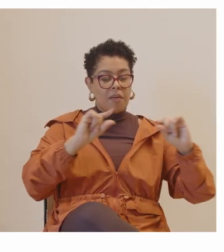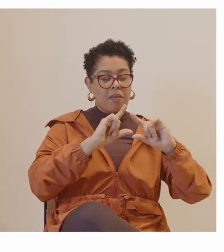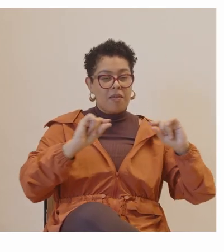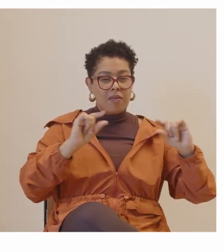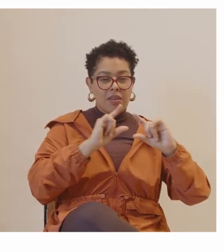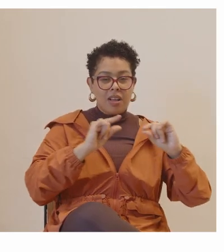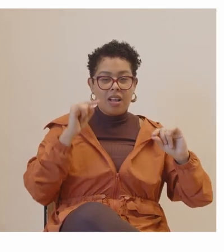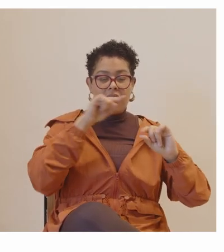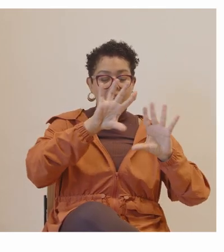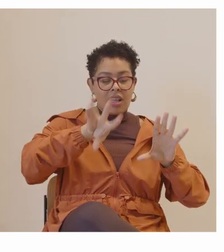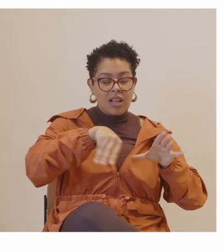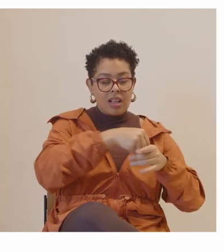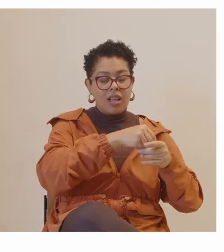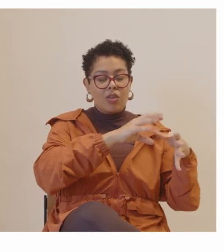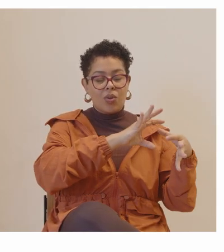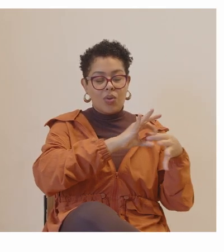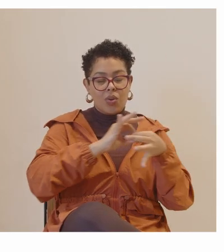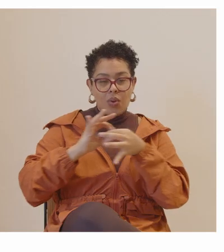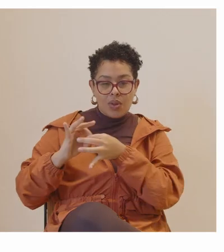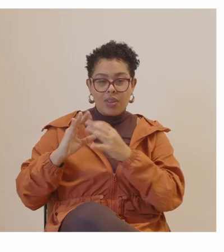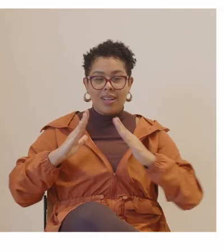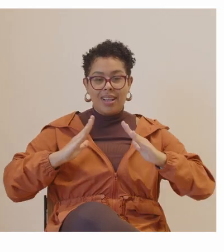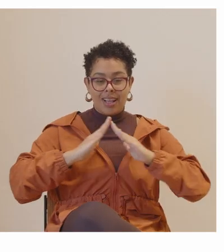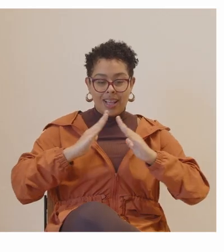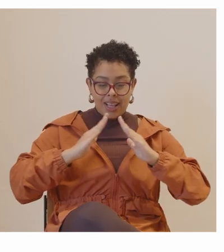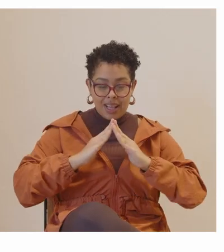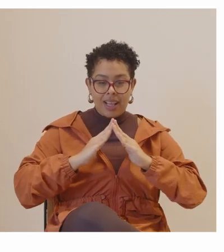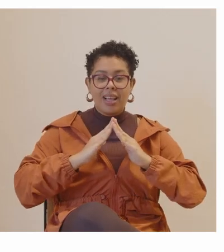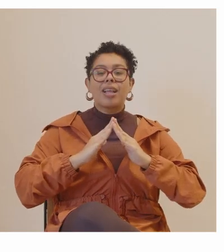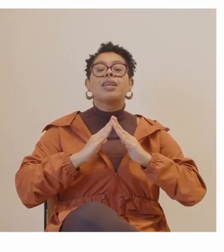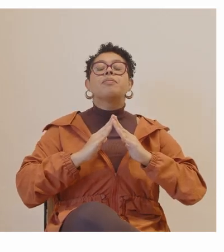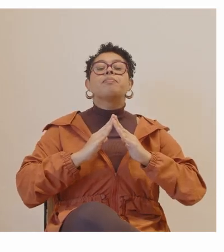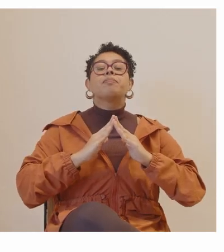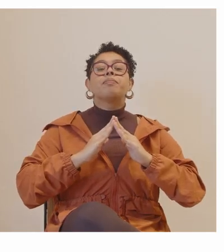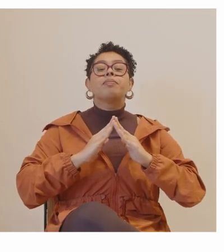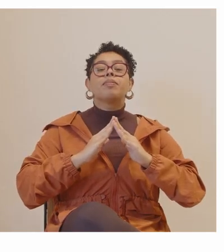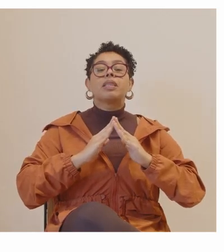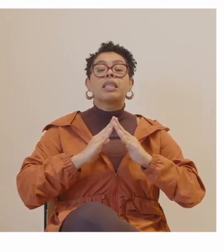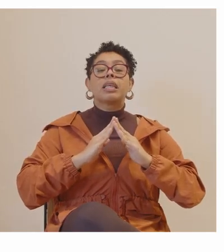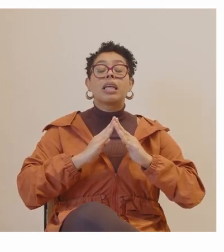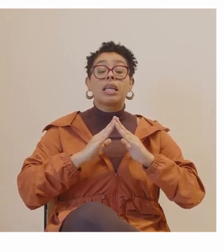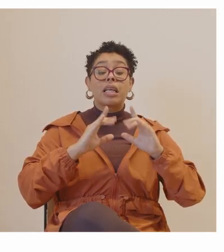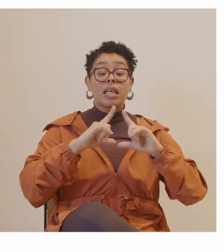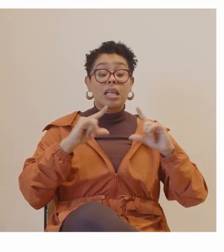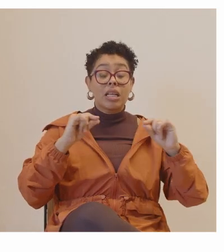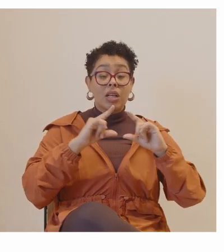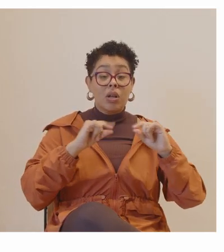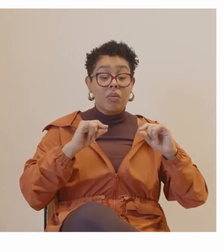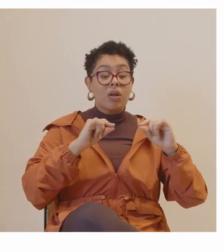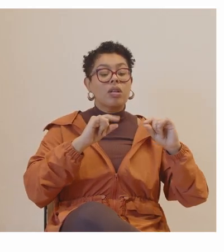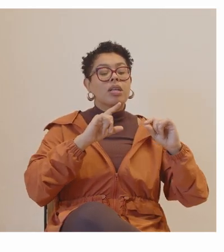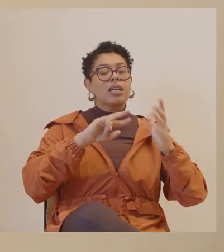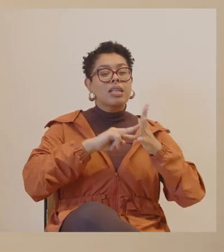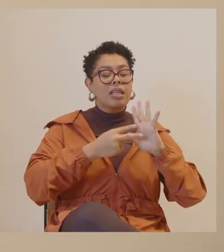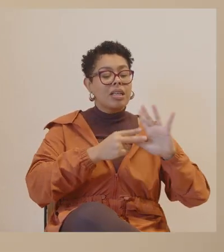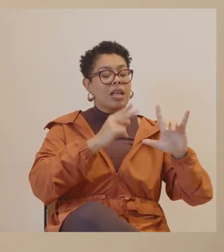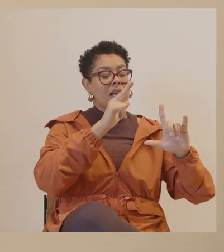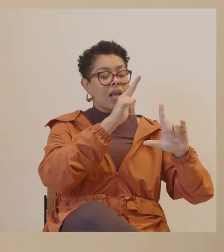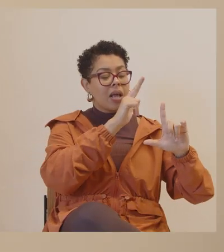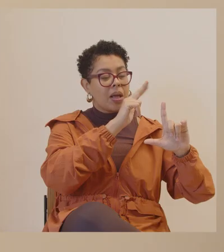disposta, né, no contexto da sua casa, nesse universo, chamados ukiyo-e, em japonês, literalmente, imagens do mundo